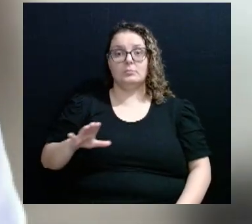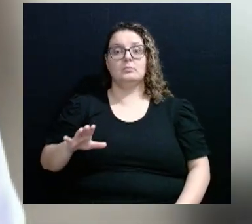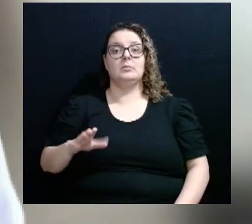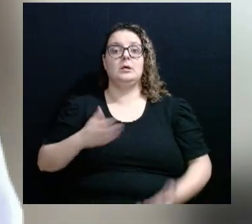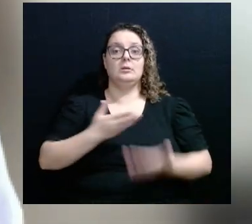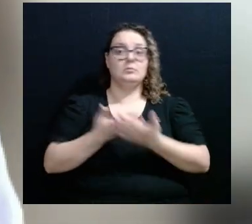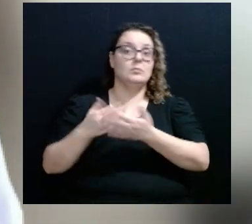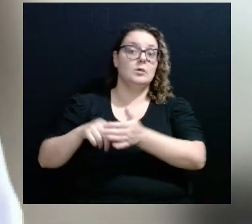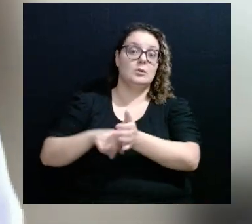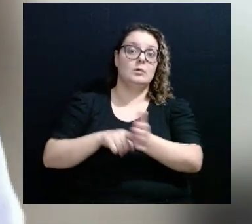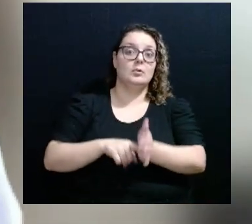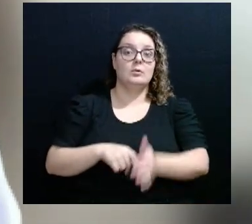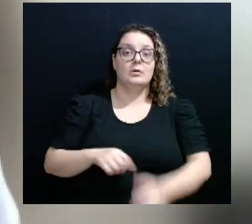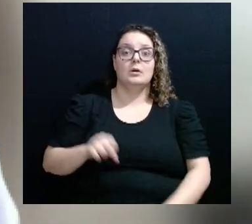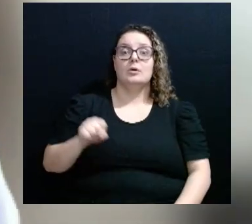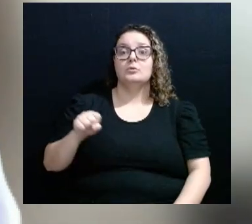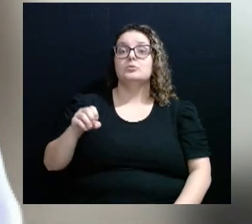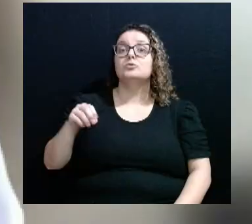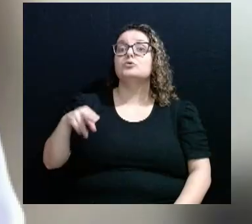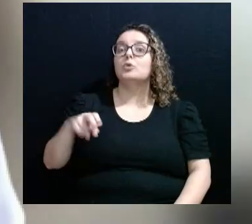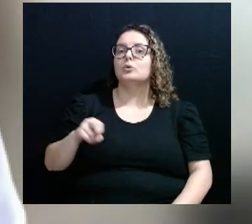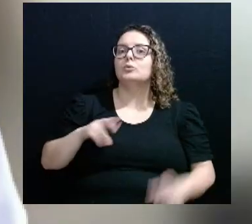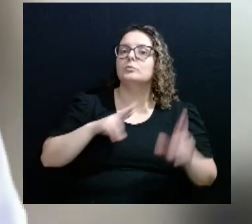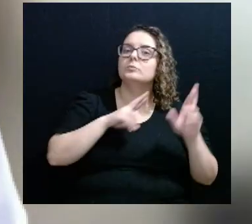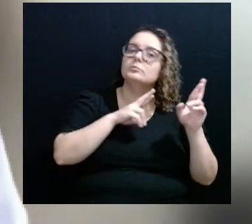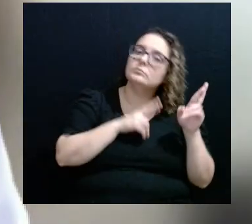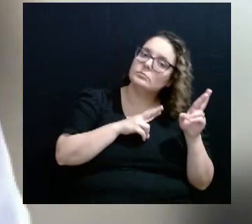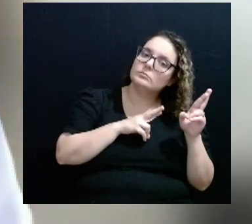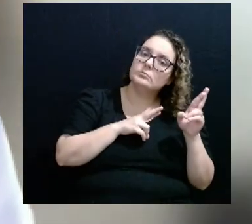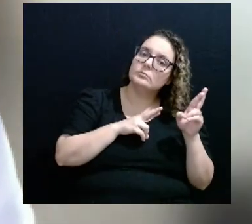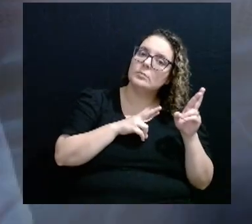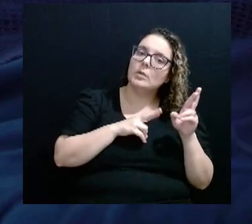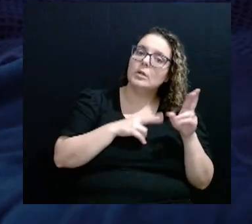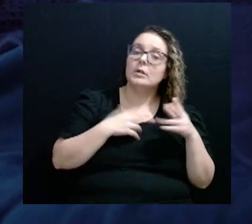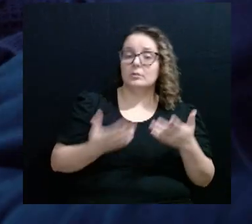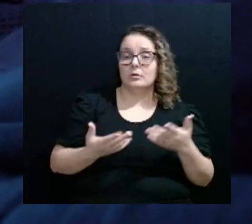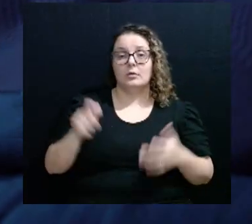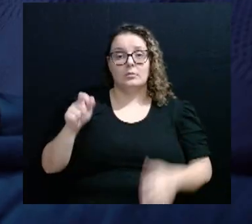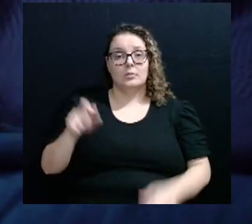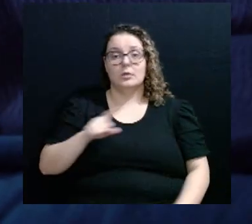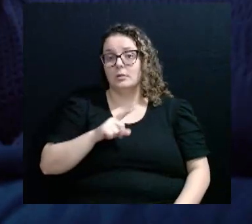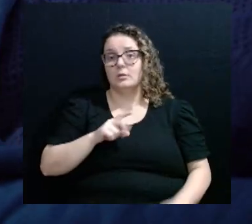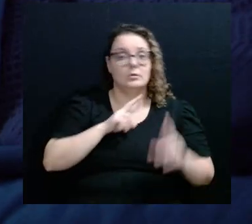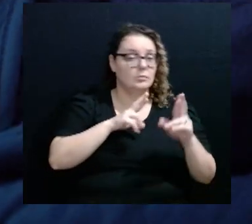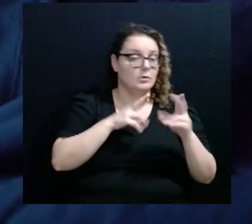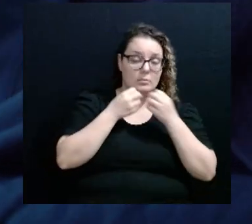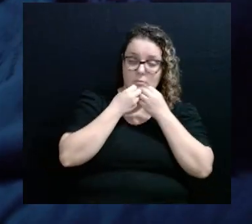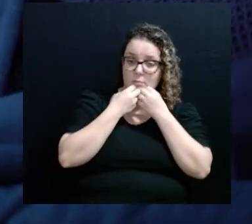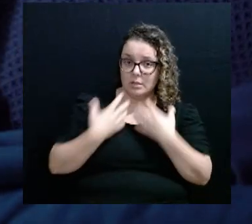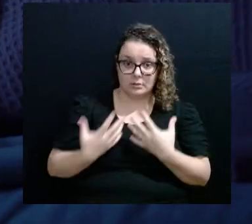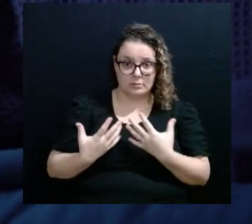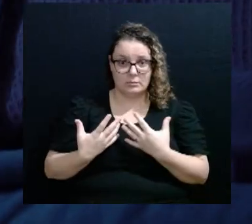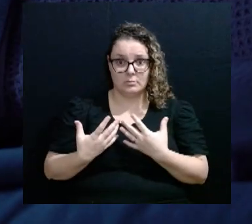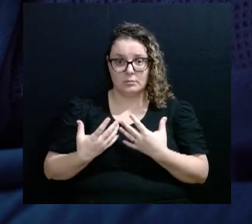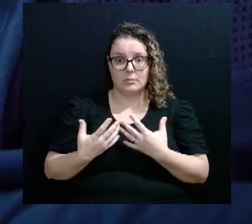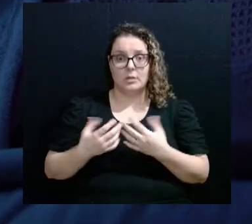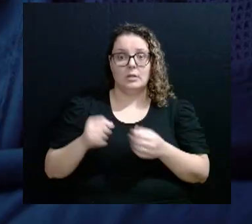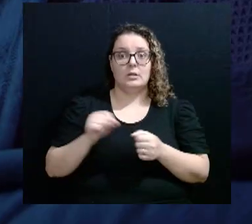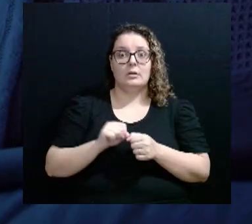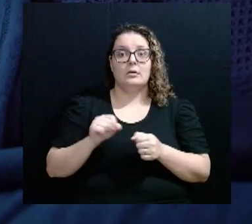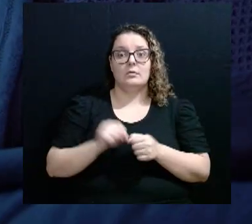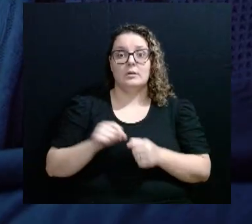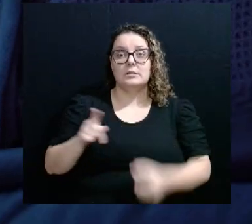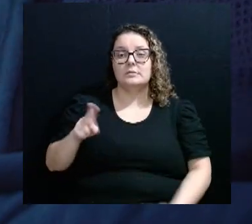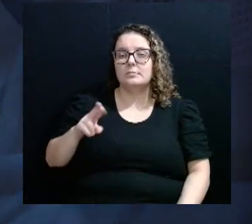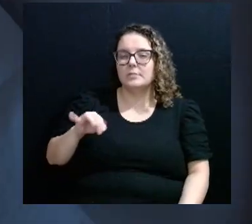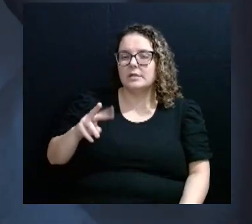gatilho mais bem estudado e conhecido é o sono, tá? Então, se a pessoa não dorme bem, se ela